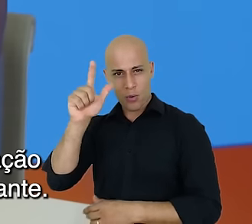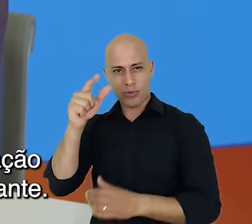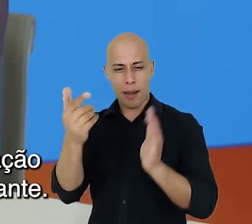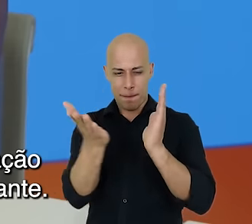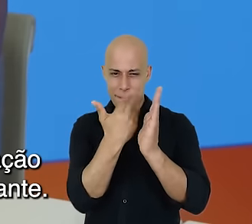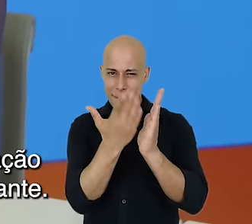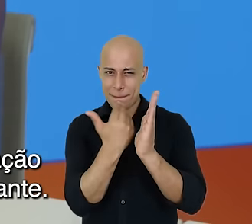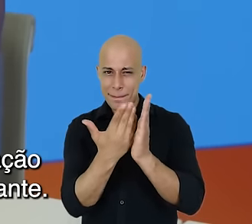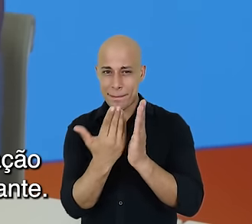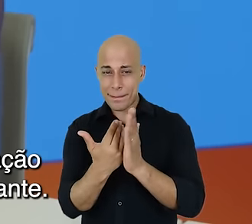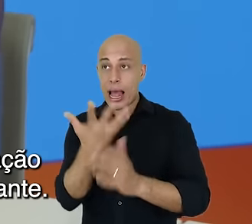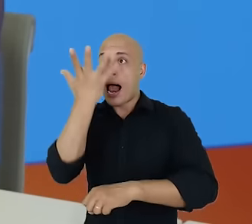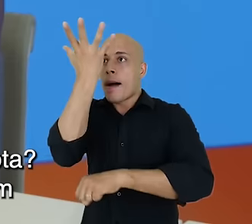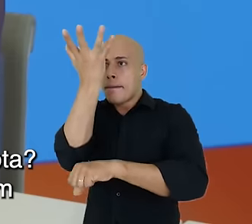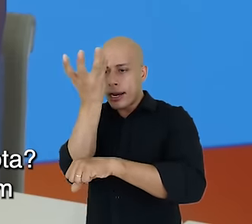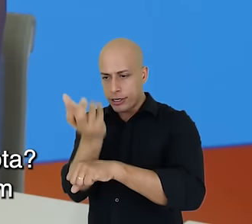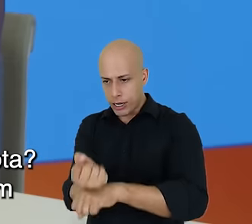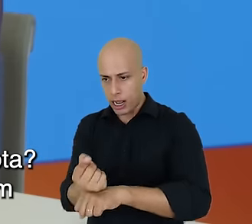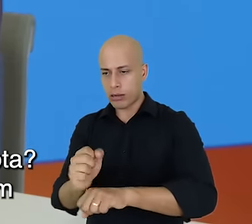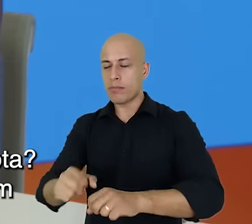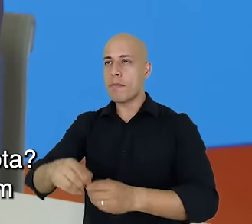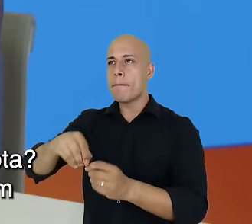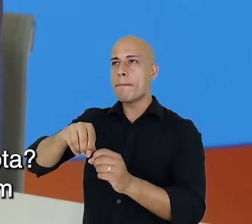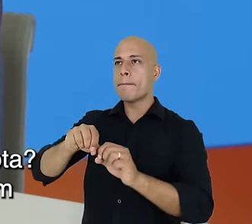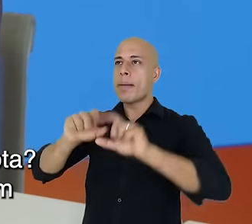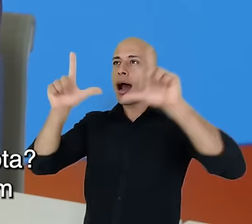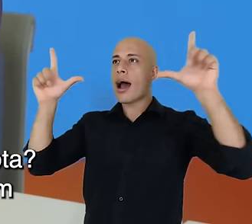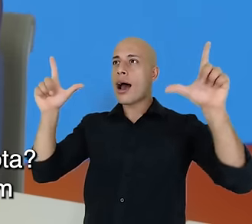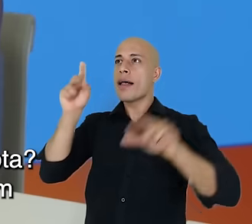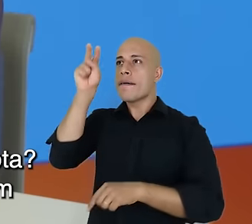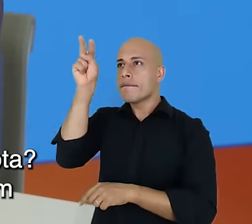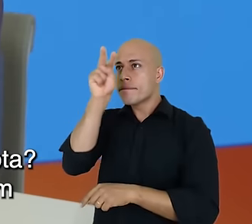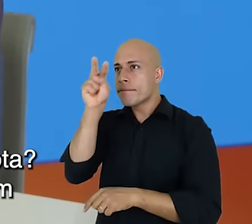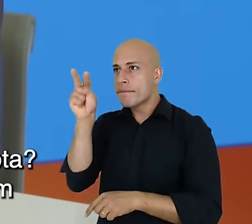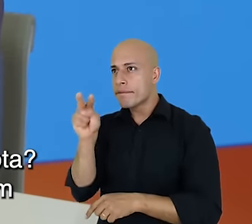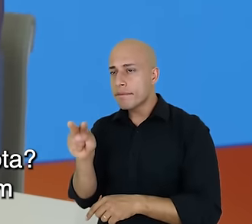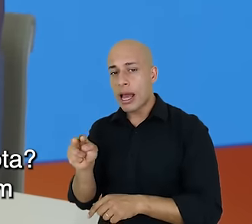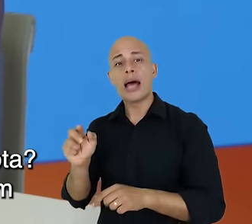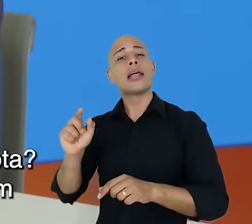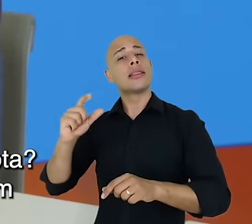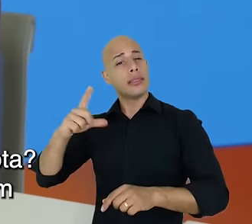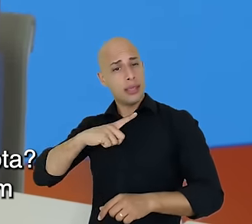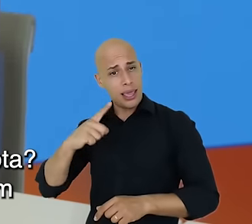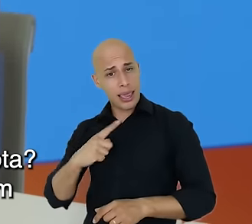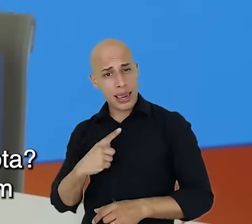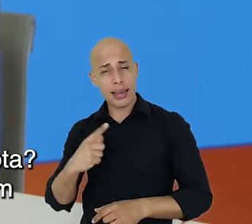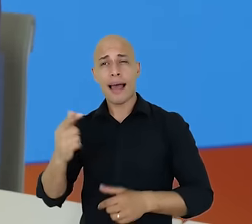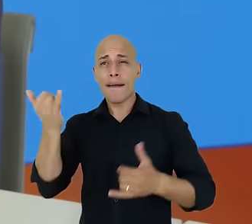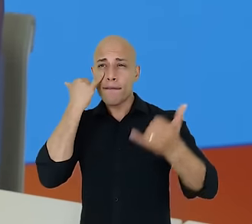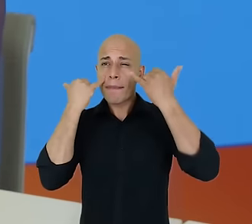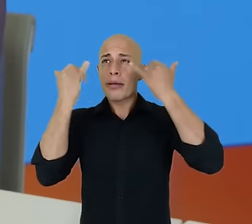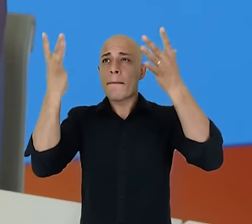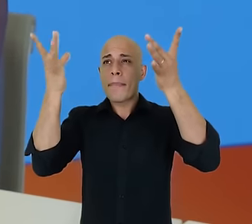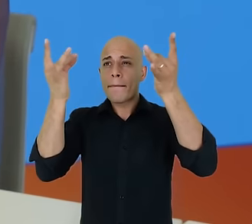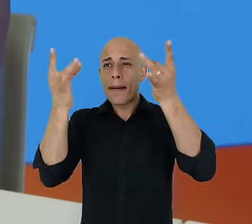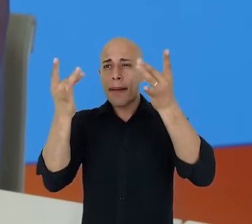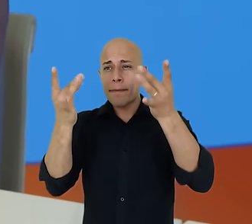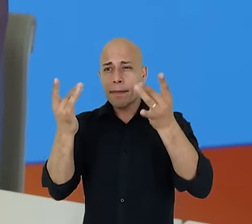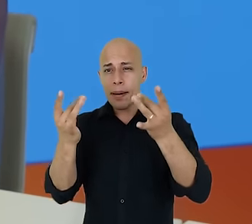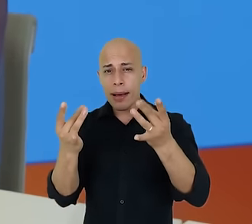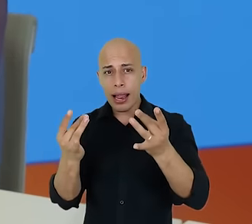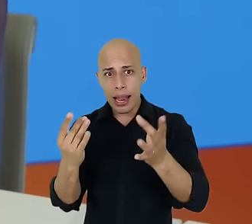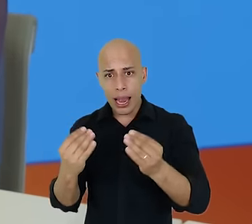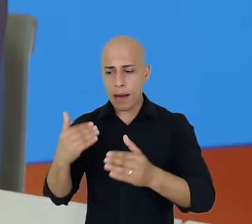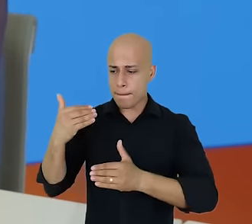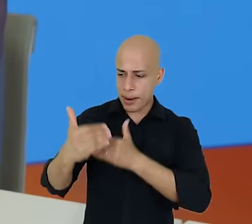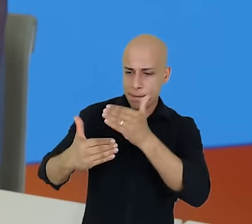uma forma bem interessante ele traz eh como é pra emissão da nota Quais são os botões que a gente tem que clicar Qual é a